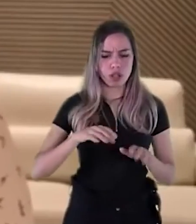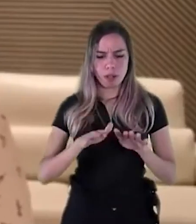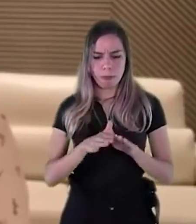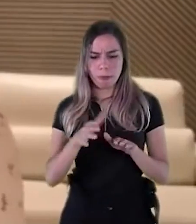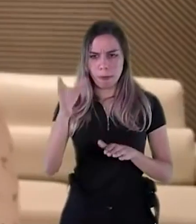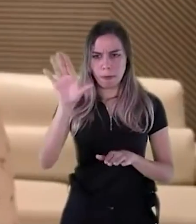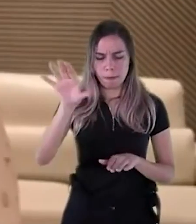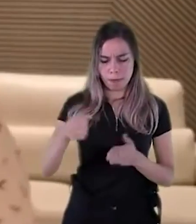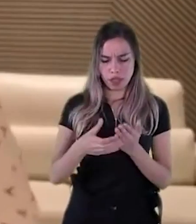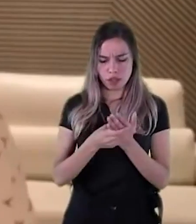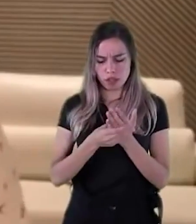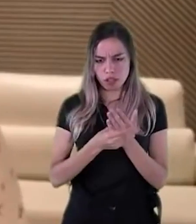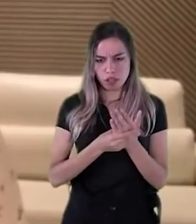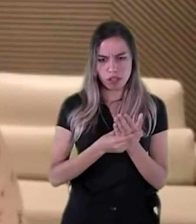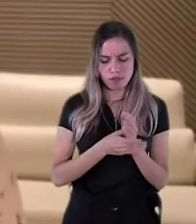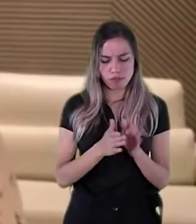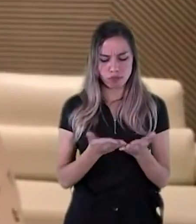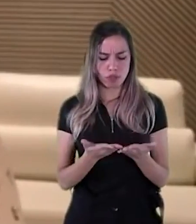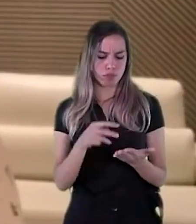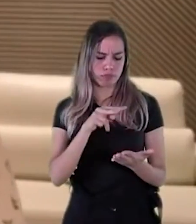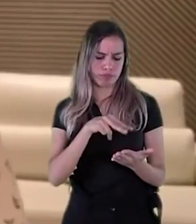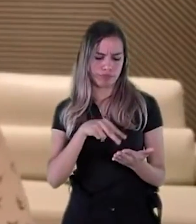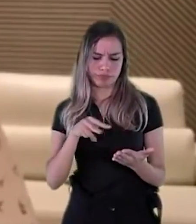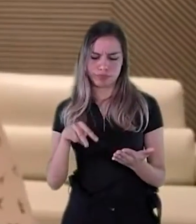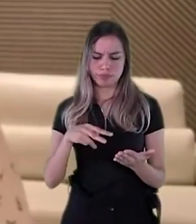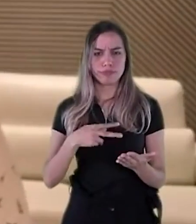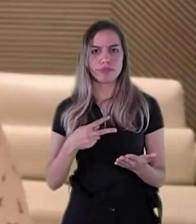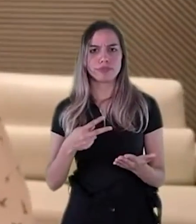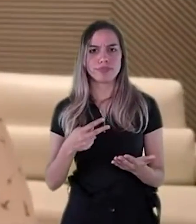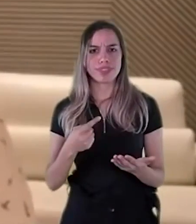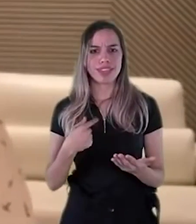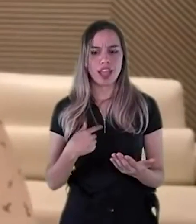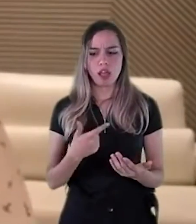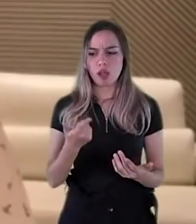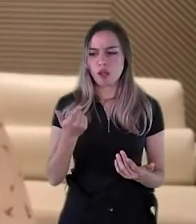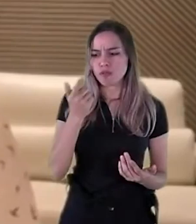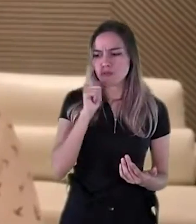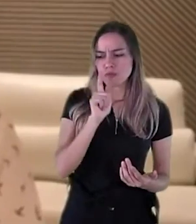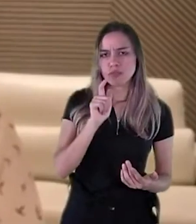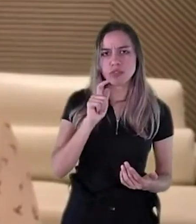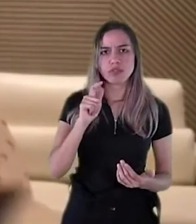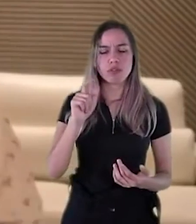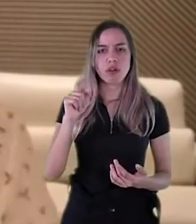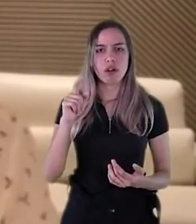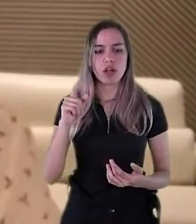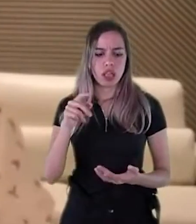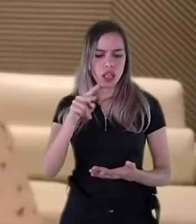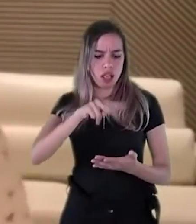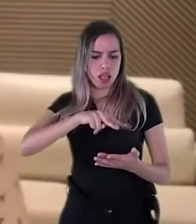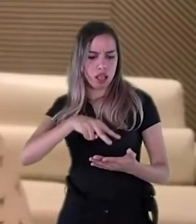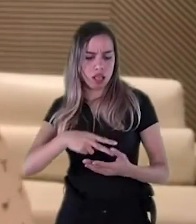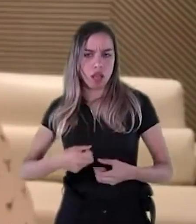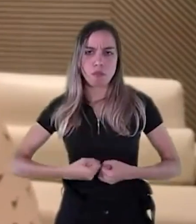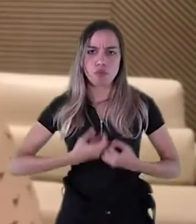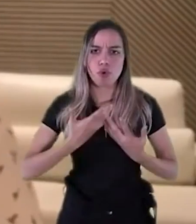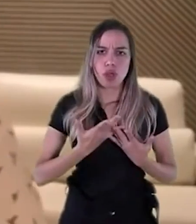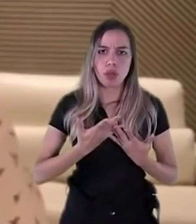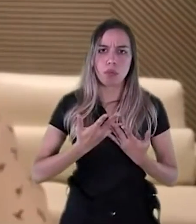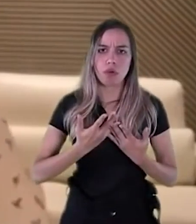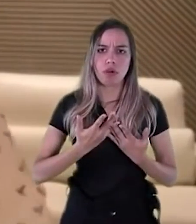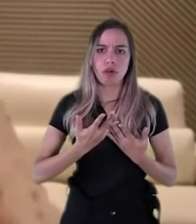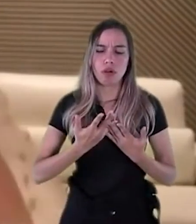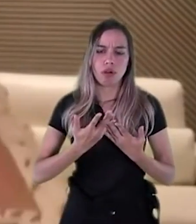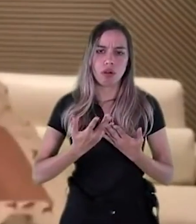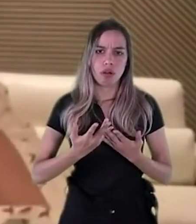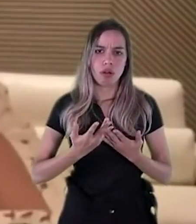não posso ler Marcel Proust no aeroporto. Eu não posso ler Drummond de Andrade em qualquer lugar, a não